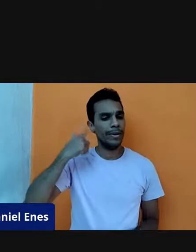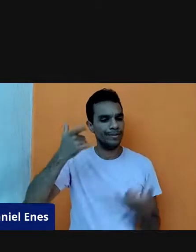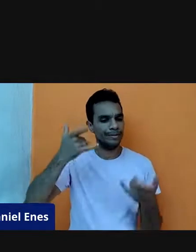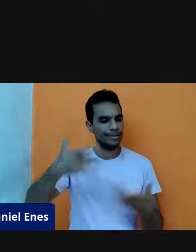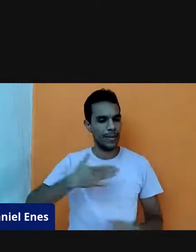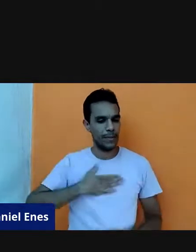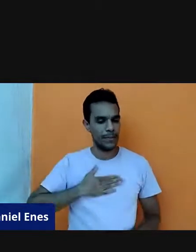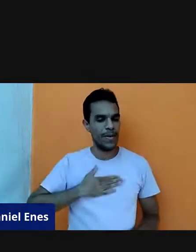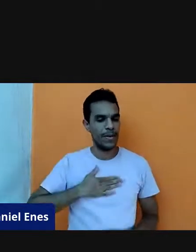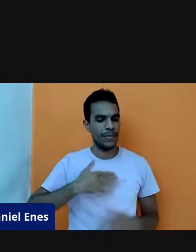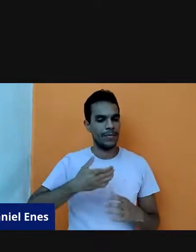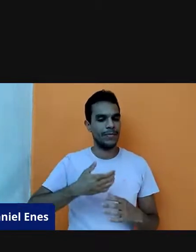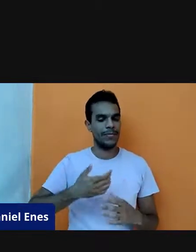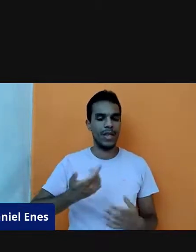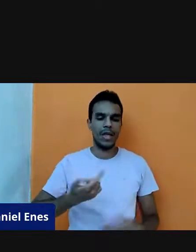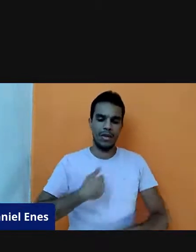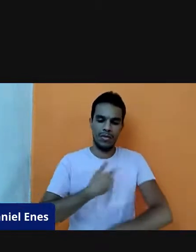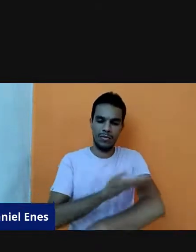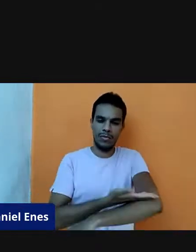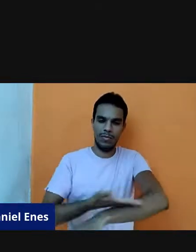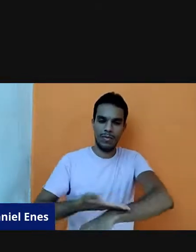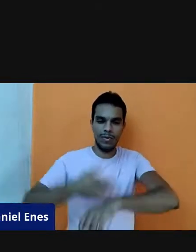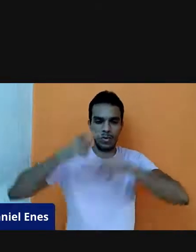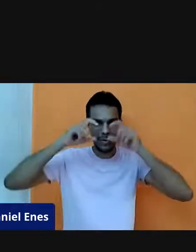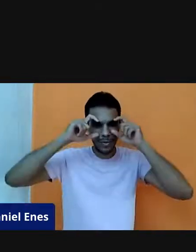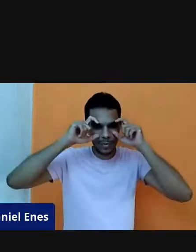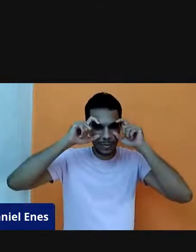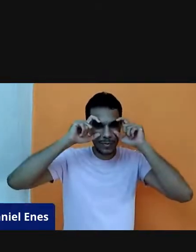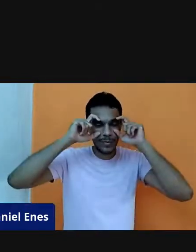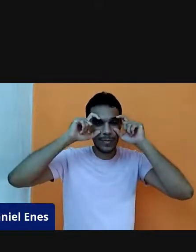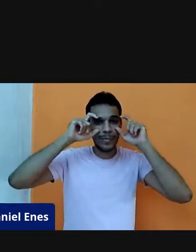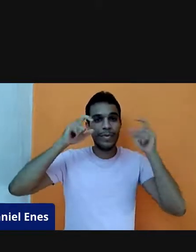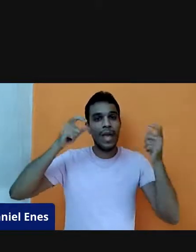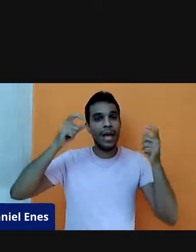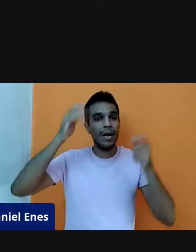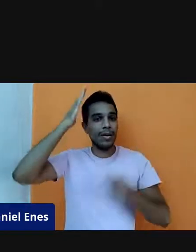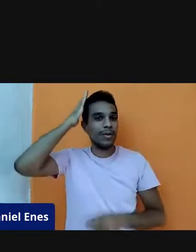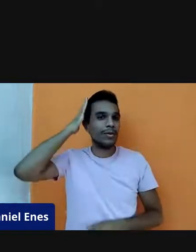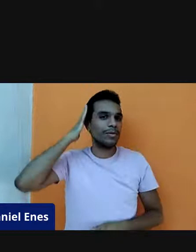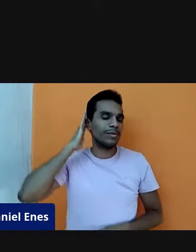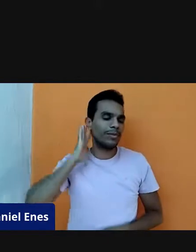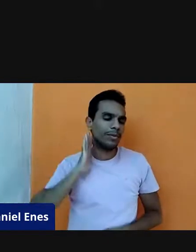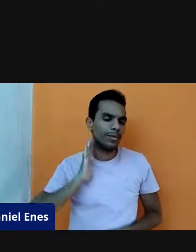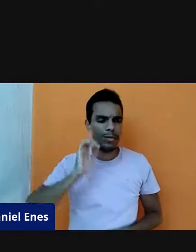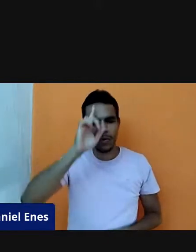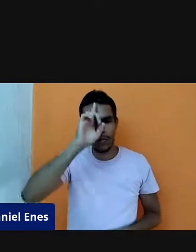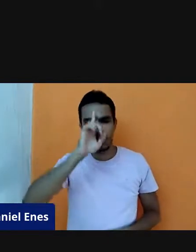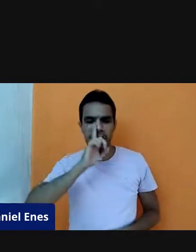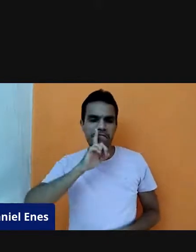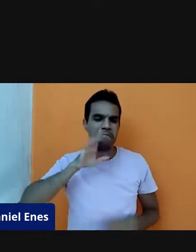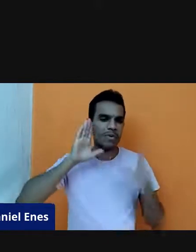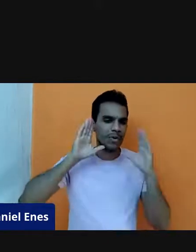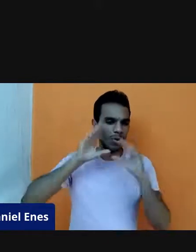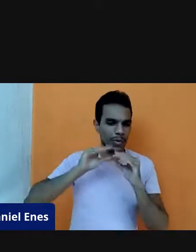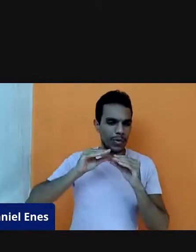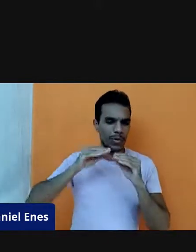também. Sou branca, uso óculos, cabelo louro escuro, um pouco